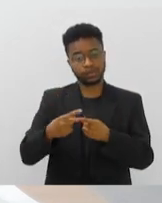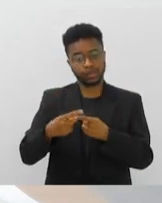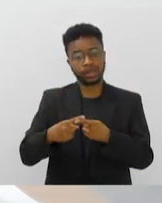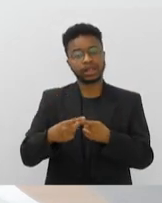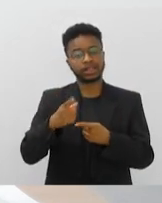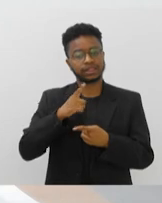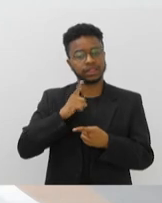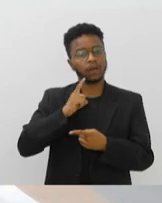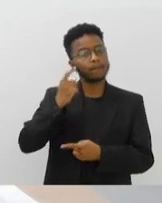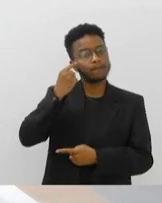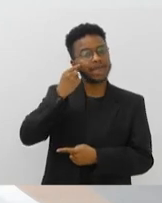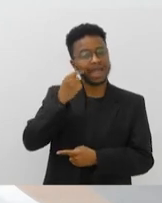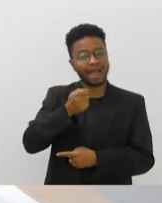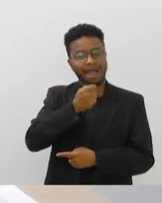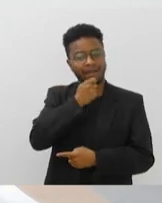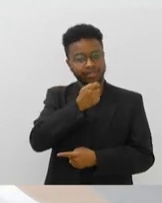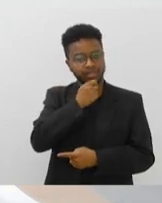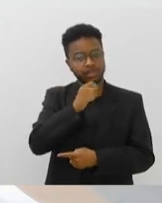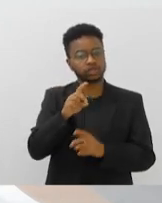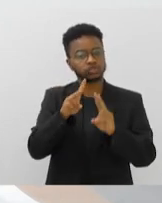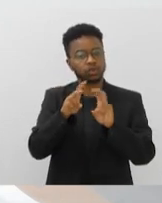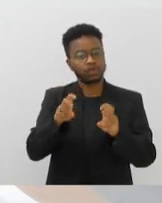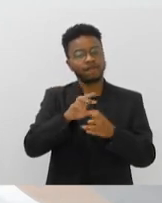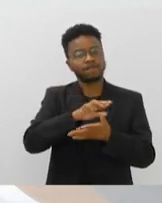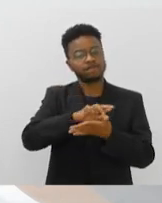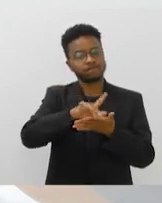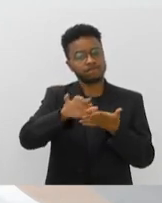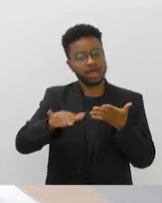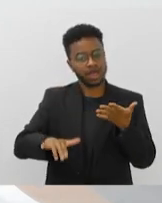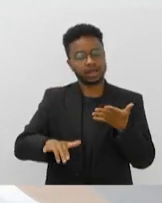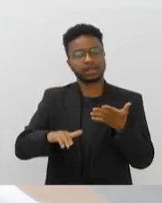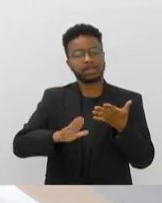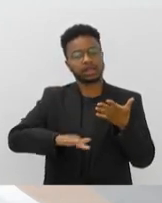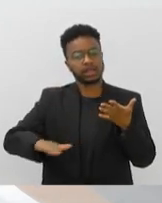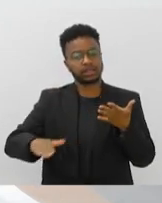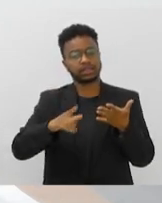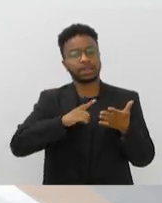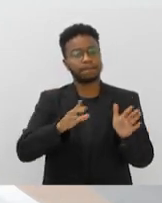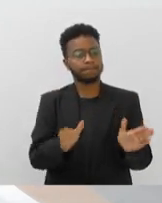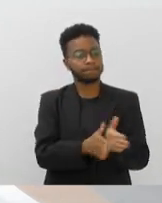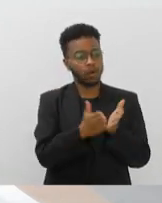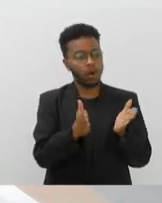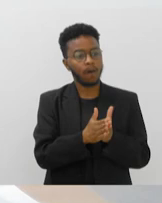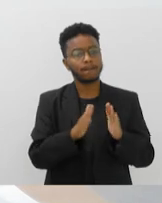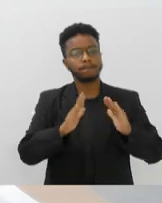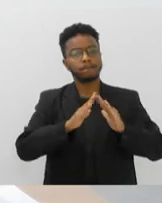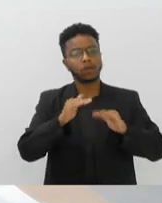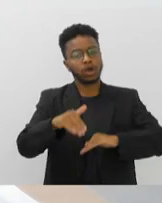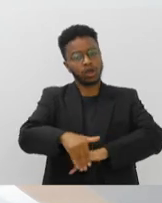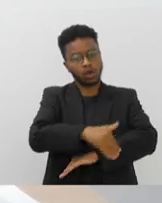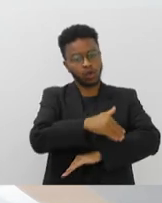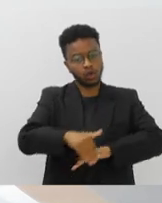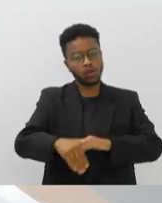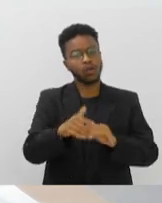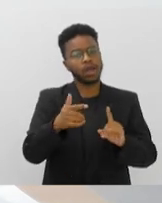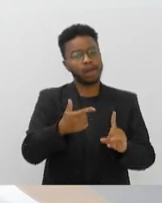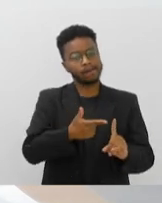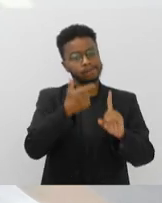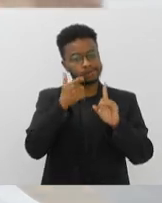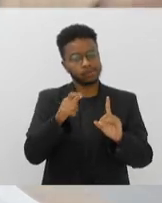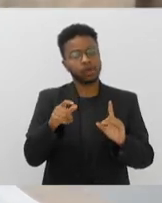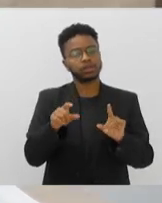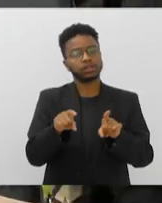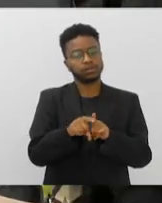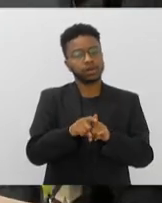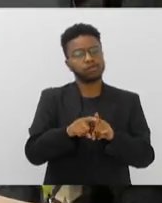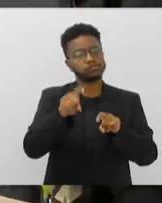um pensamento de de várias infâncias é a infância pobre que tá em situação de rua vítima de homicídio vítima de violência sexual